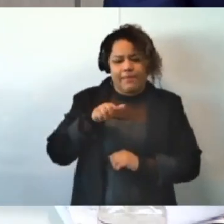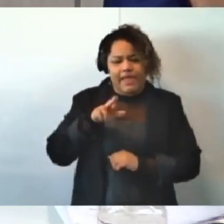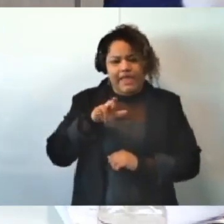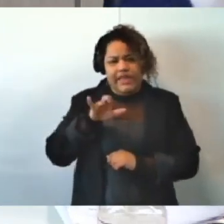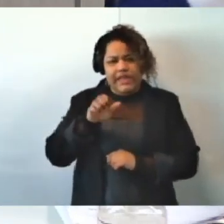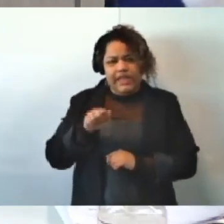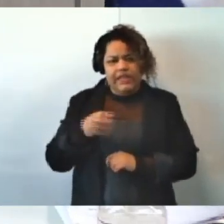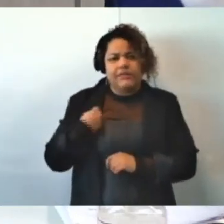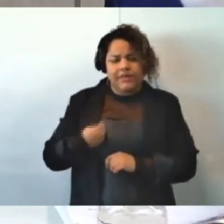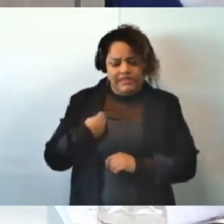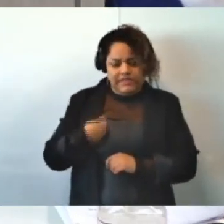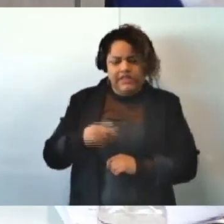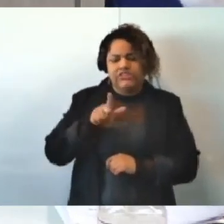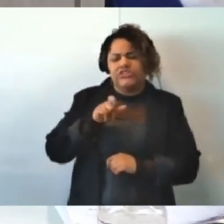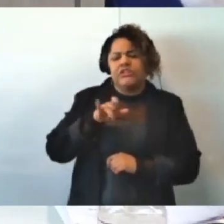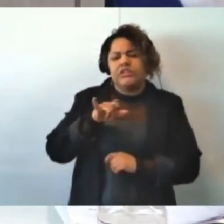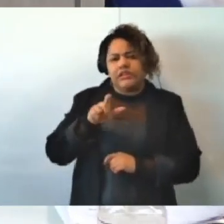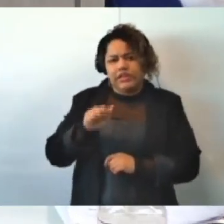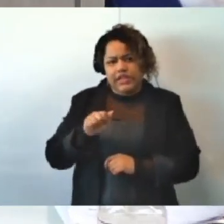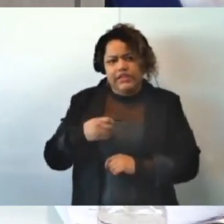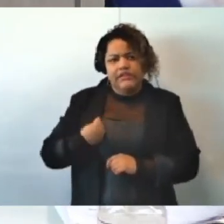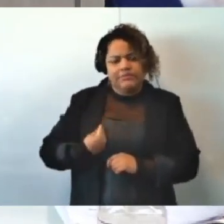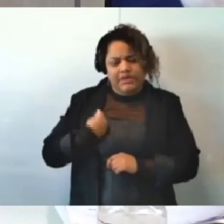está conosco.